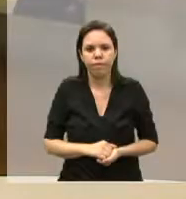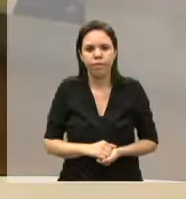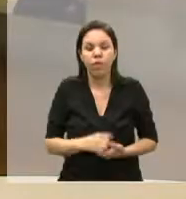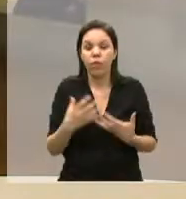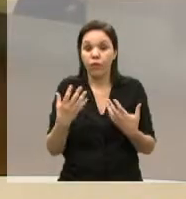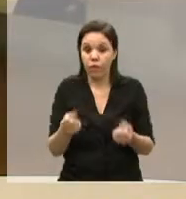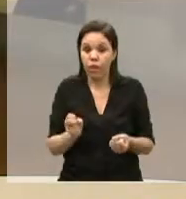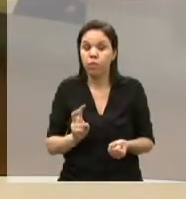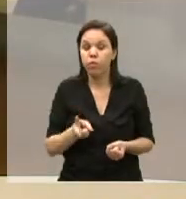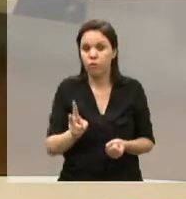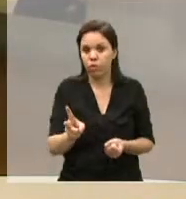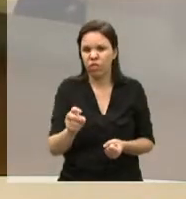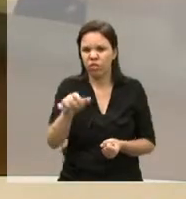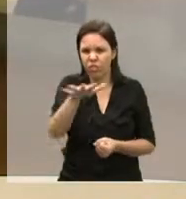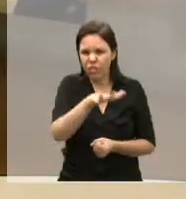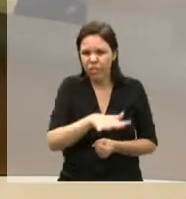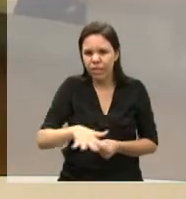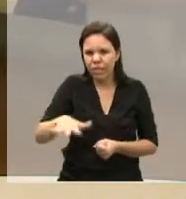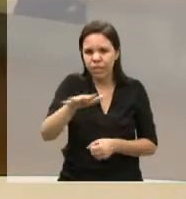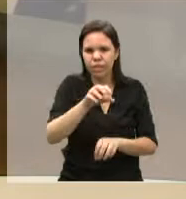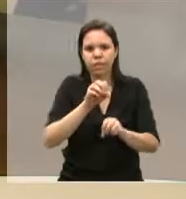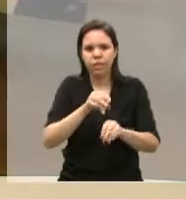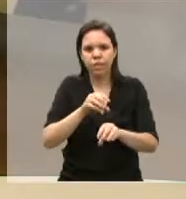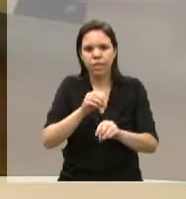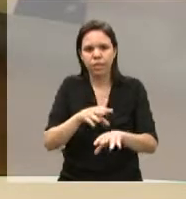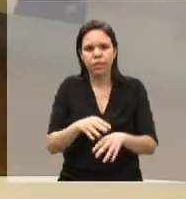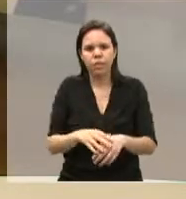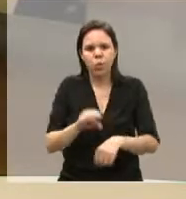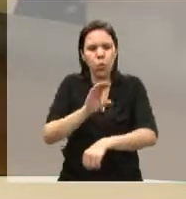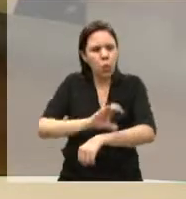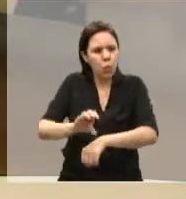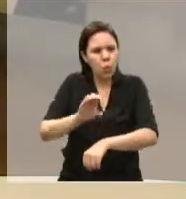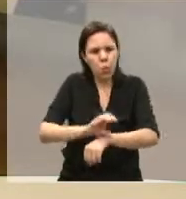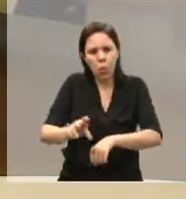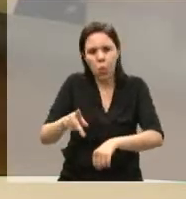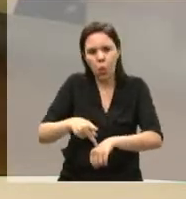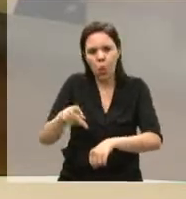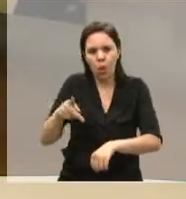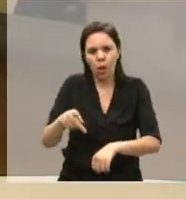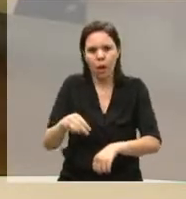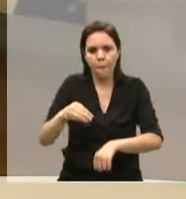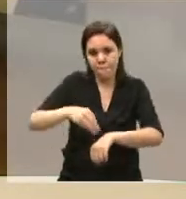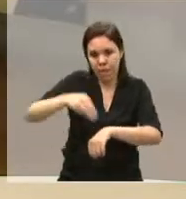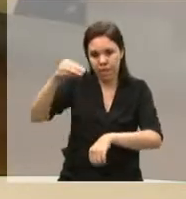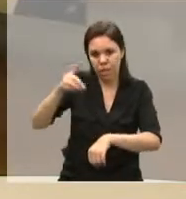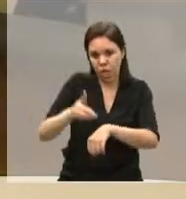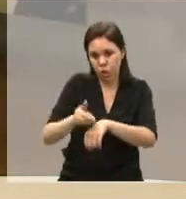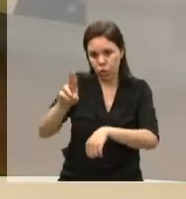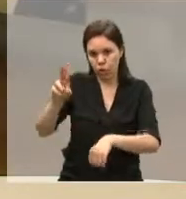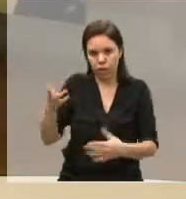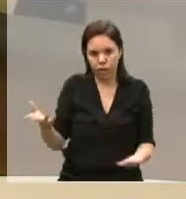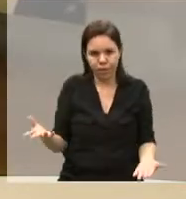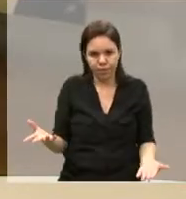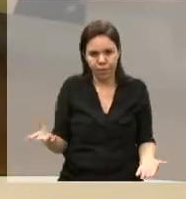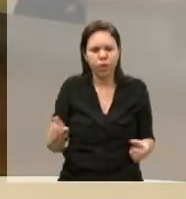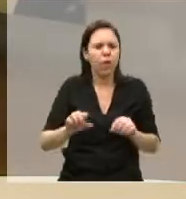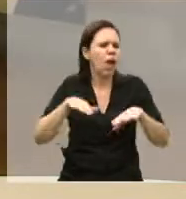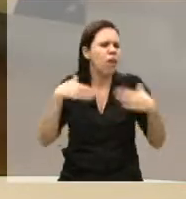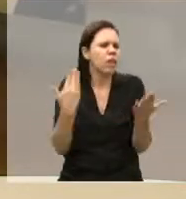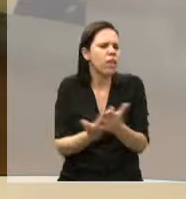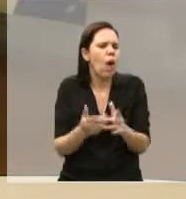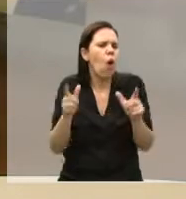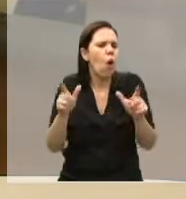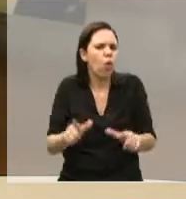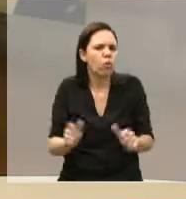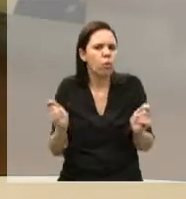Vamos continuar dentro desse universo da educação? Cursos de especialização, mestrado, doutorado. Até que ponto